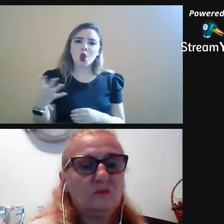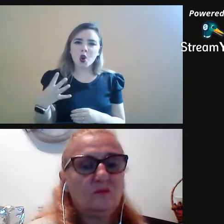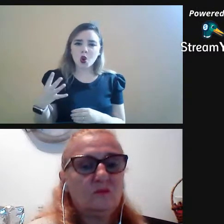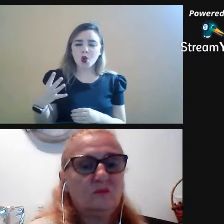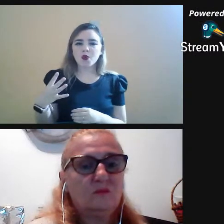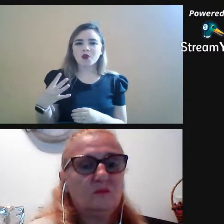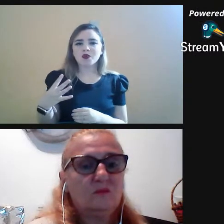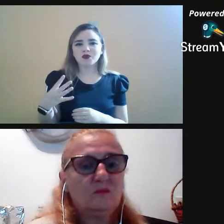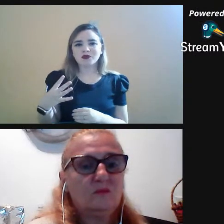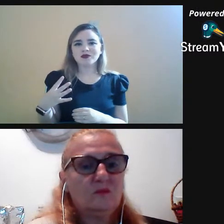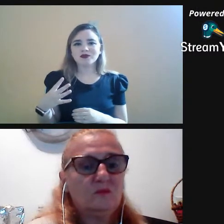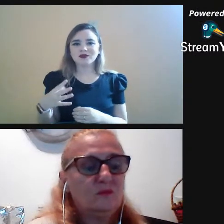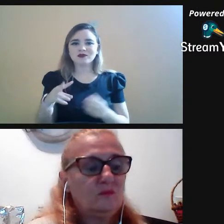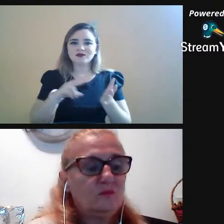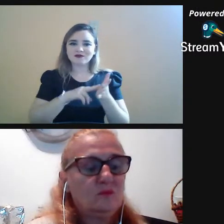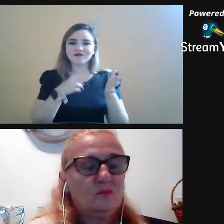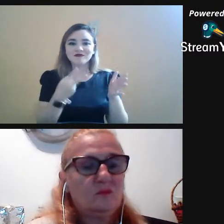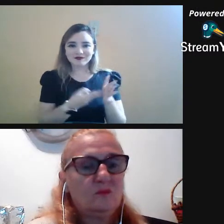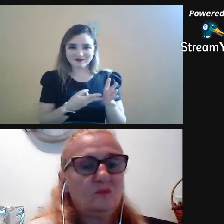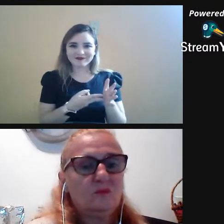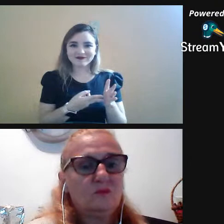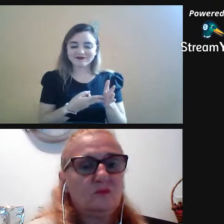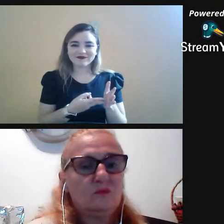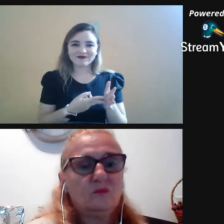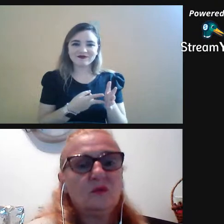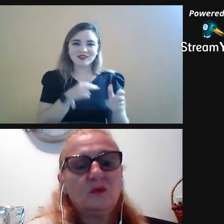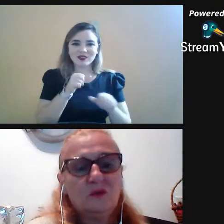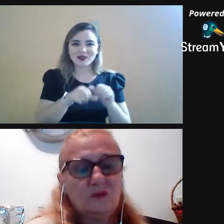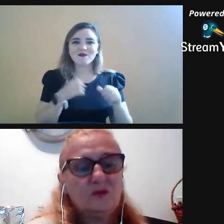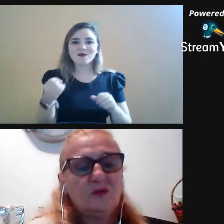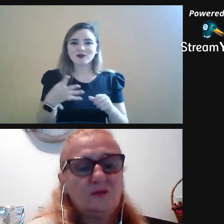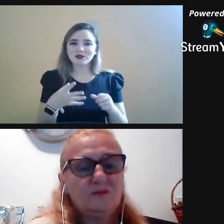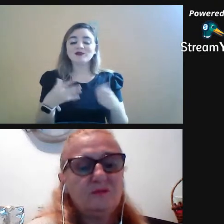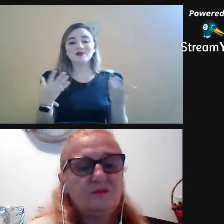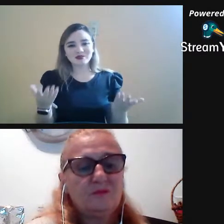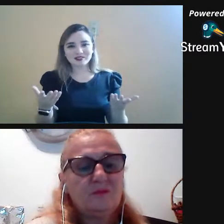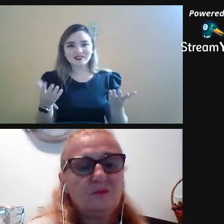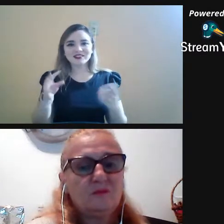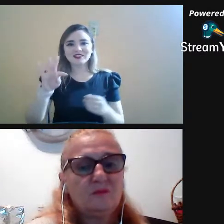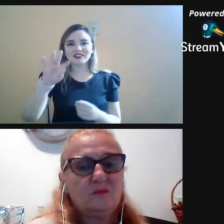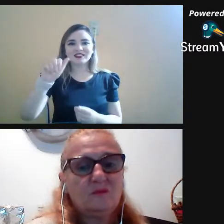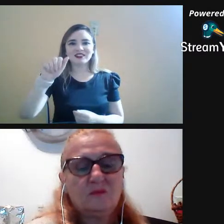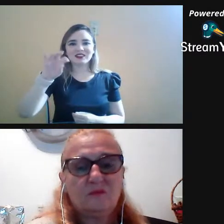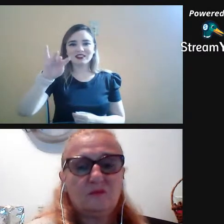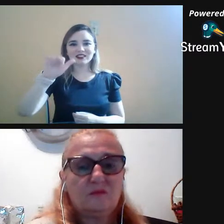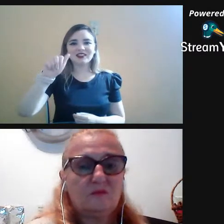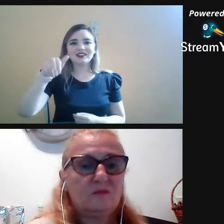novo significado. Não é isso, Tatiana?